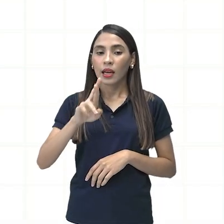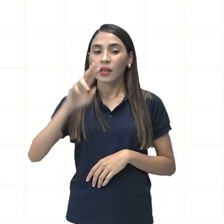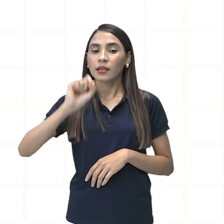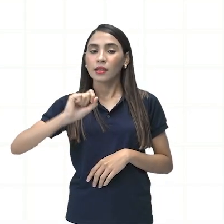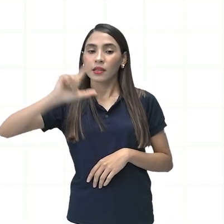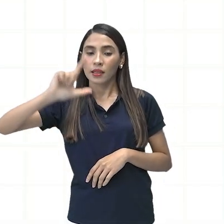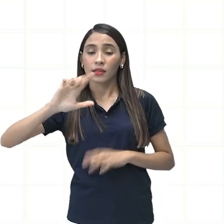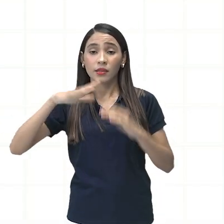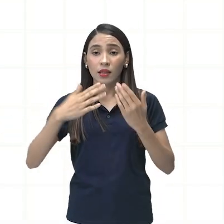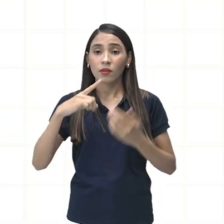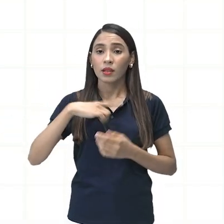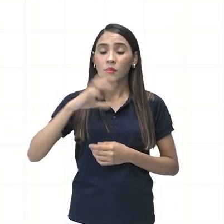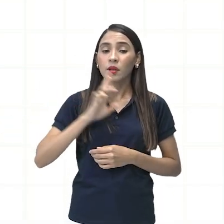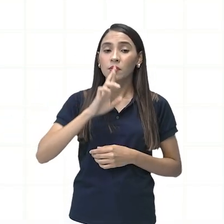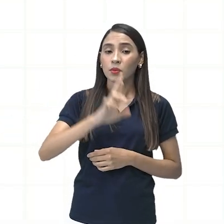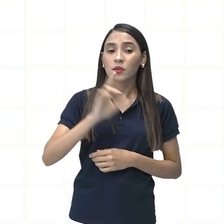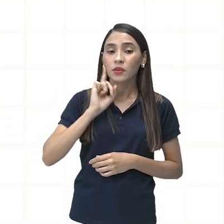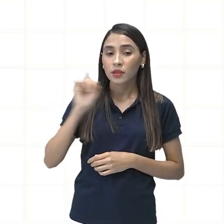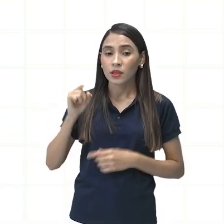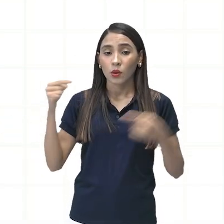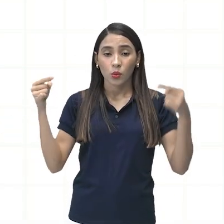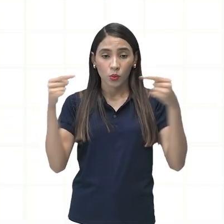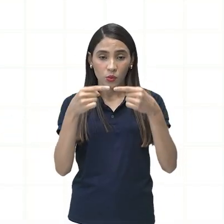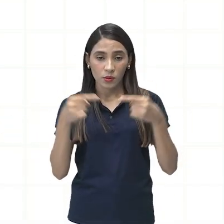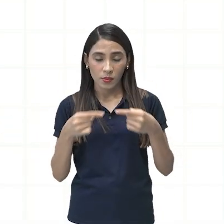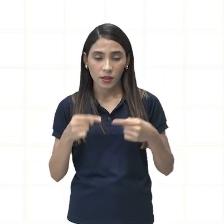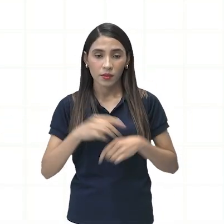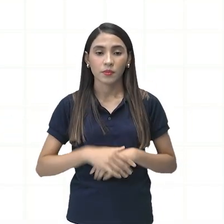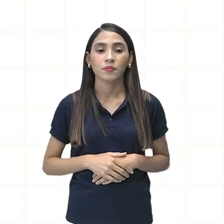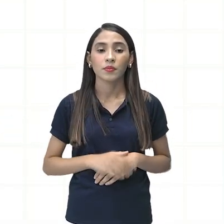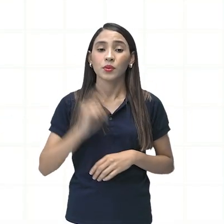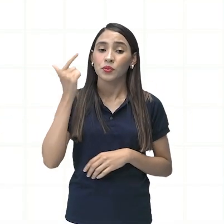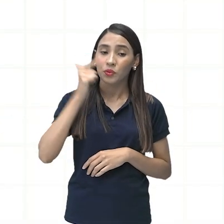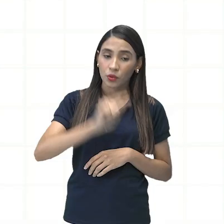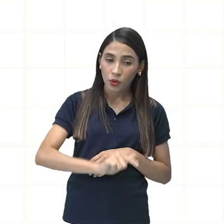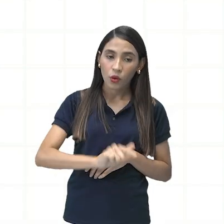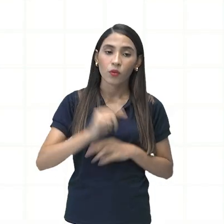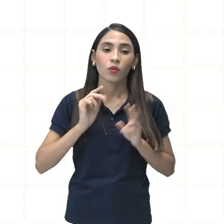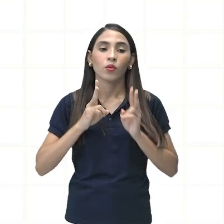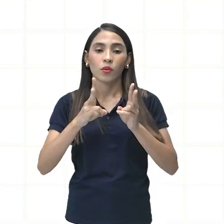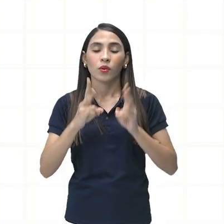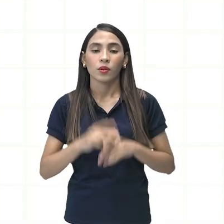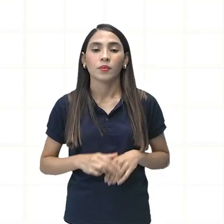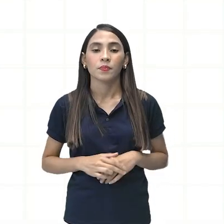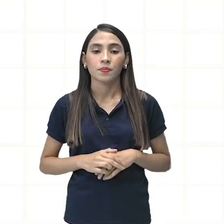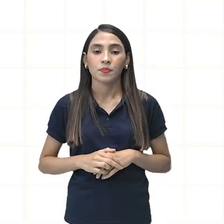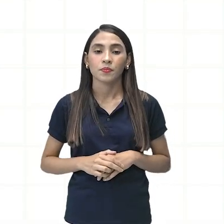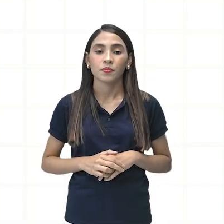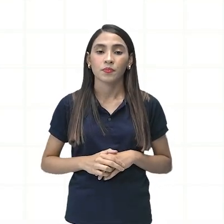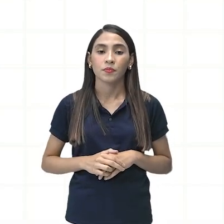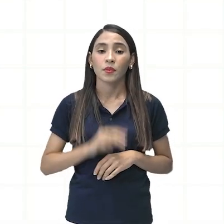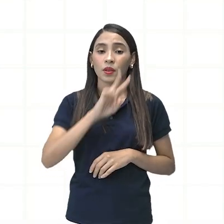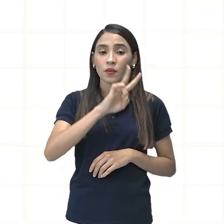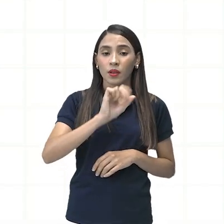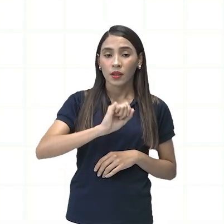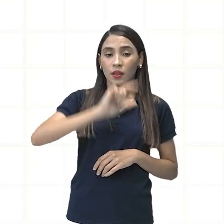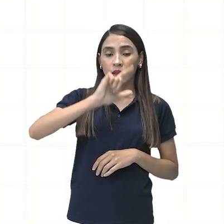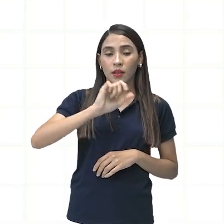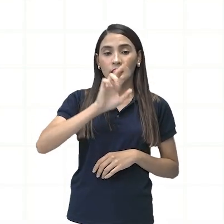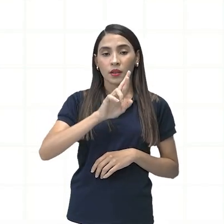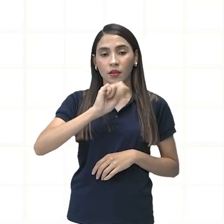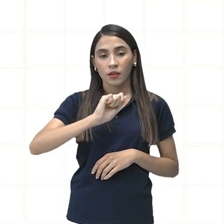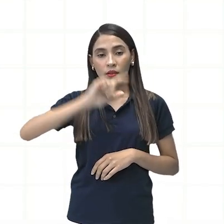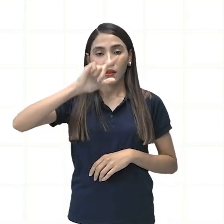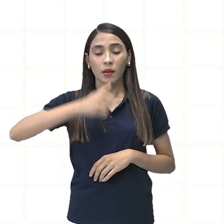Rzão. Temos o resultado do nosso cruzamento. De novo, continuando, temos ali o indivíduo Vzão, Rzão